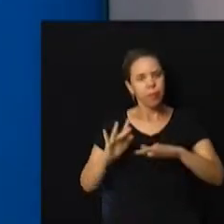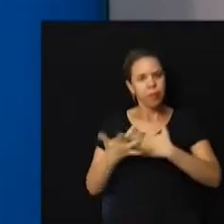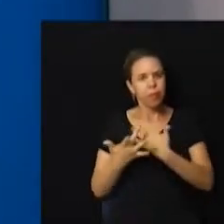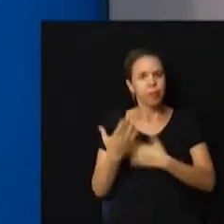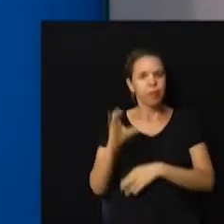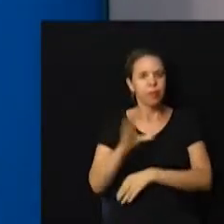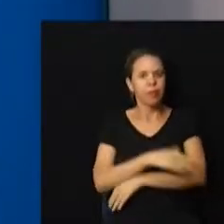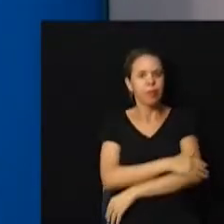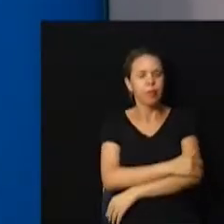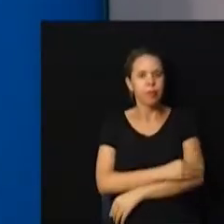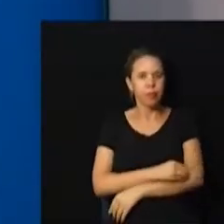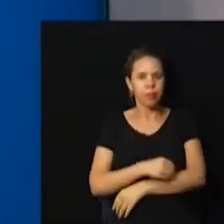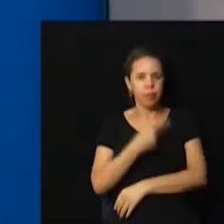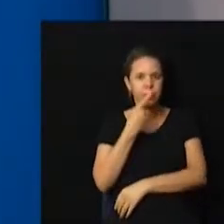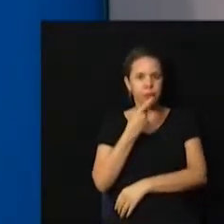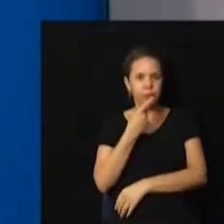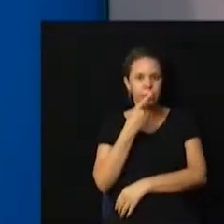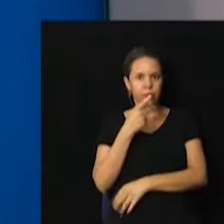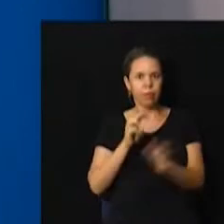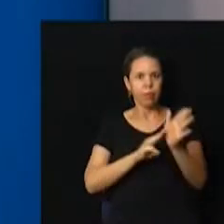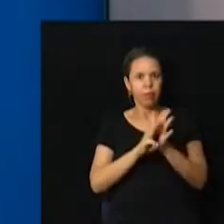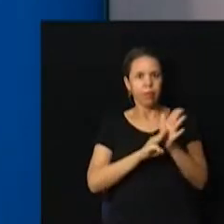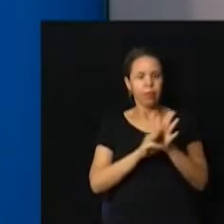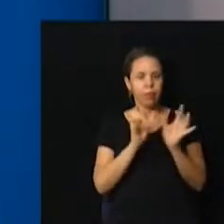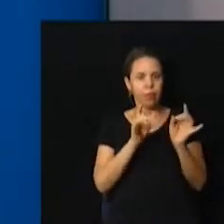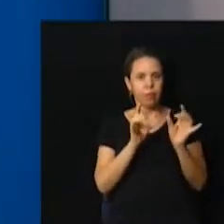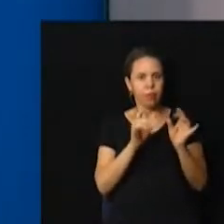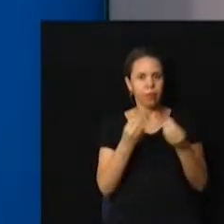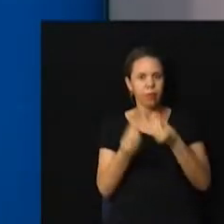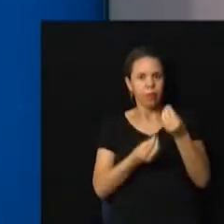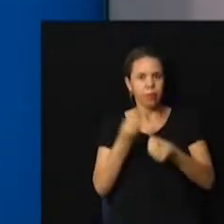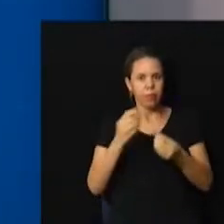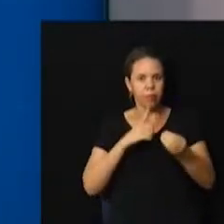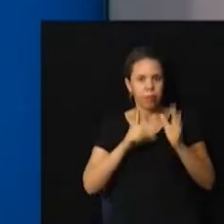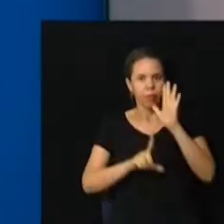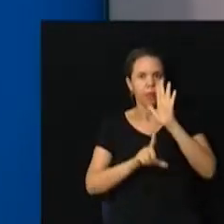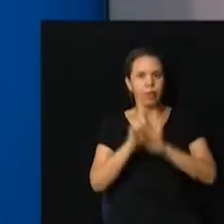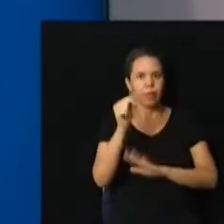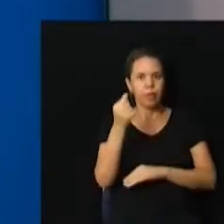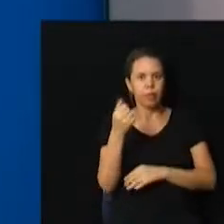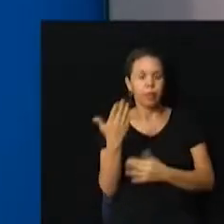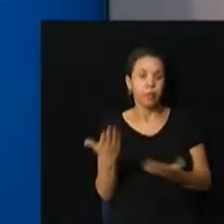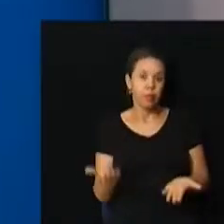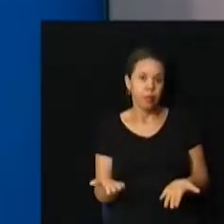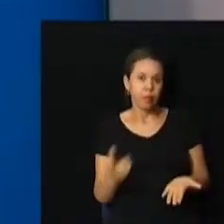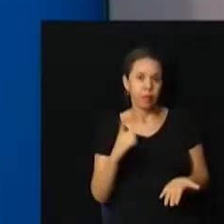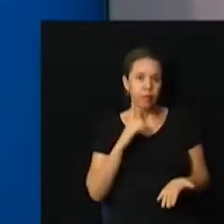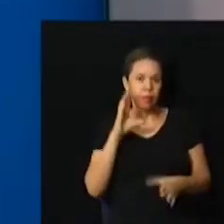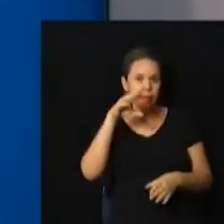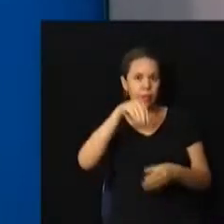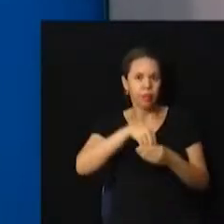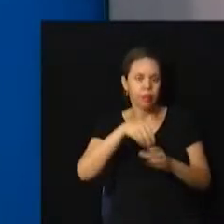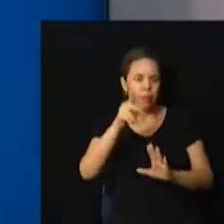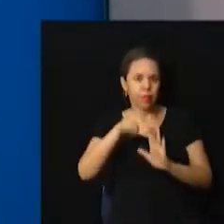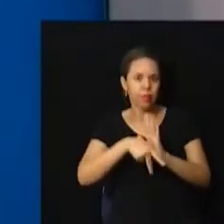redes sociais, a gente vai falar de meta de vendas, como ter mais lucro, né? Vamos ter